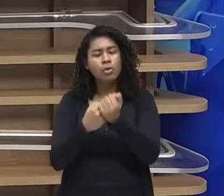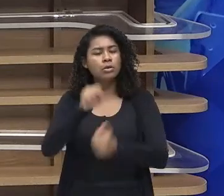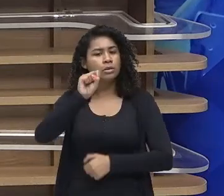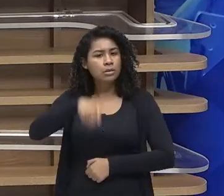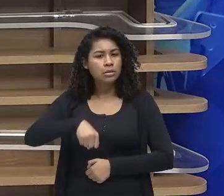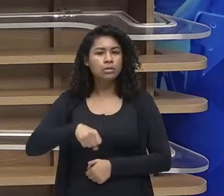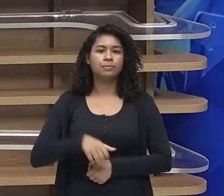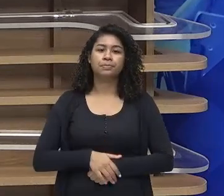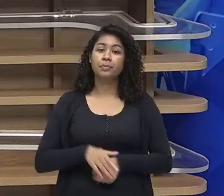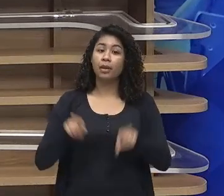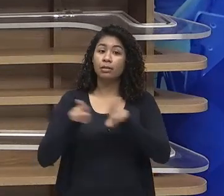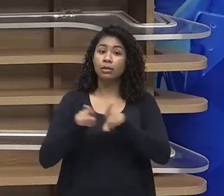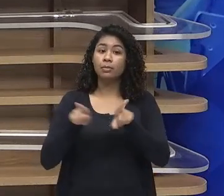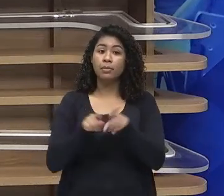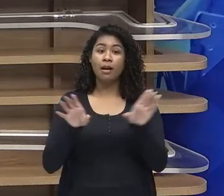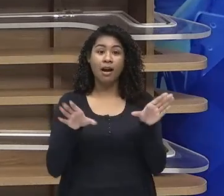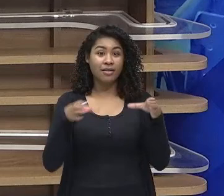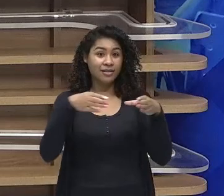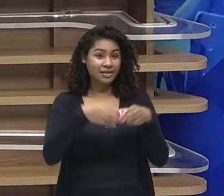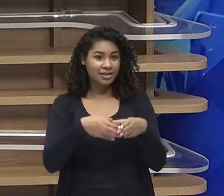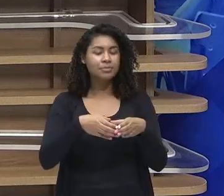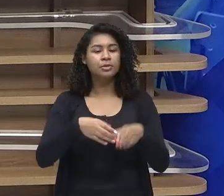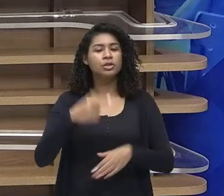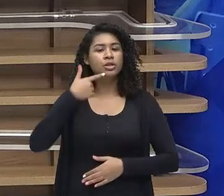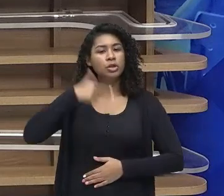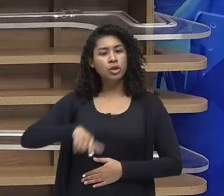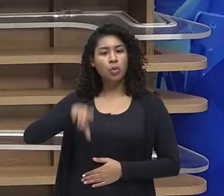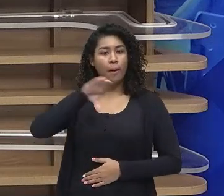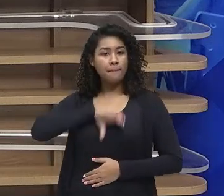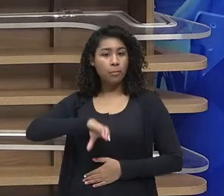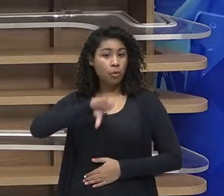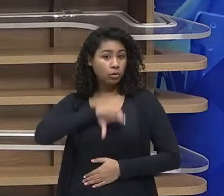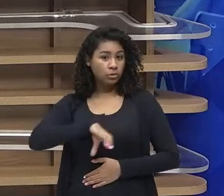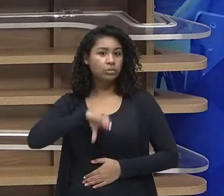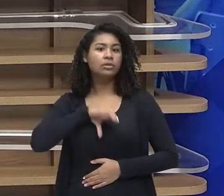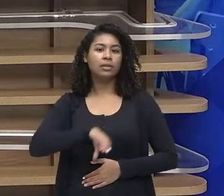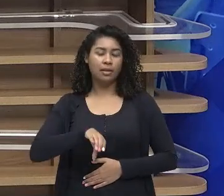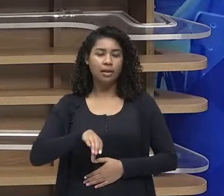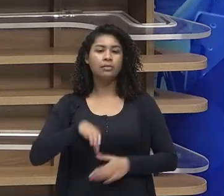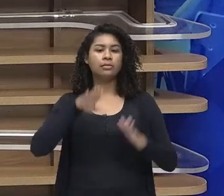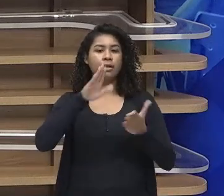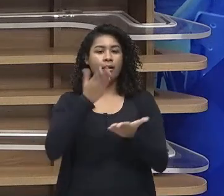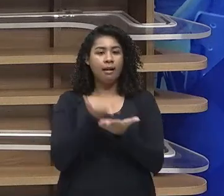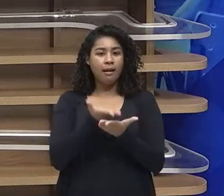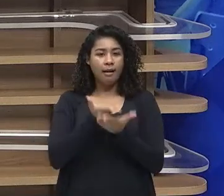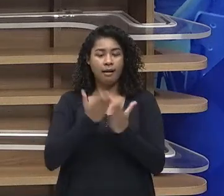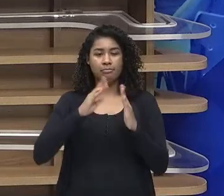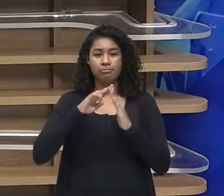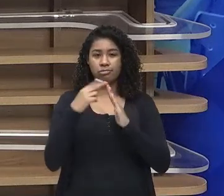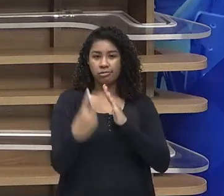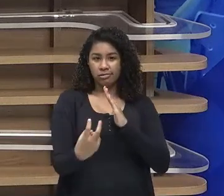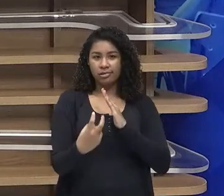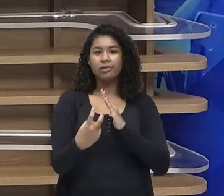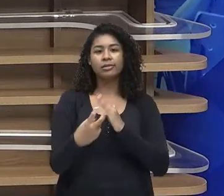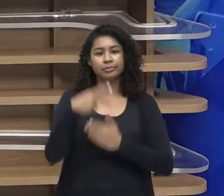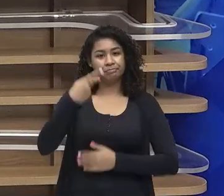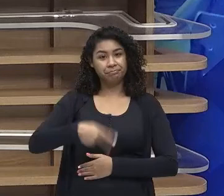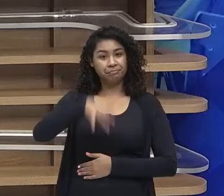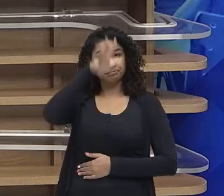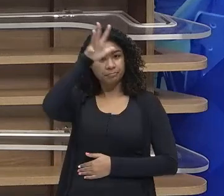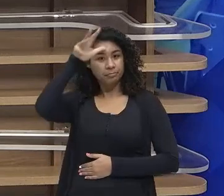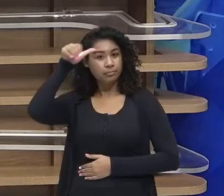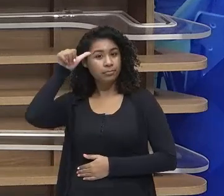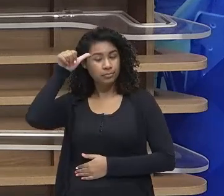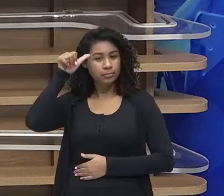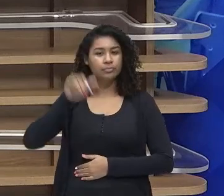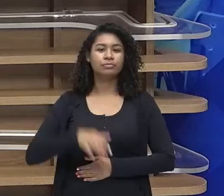está acompanhando é a nossa equipe de língua portuguesa, equipe Aula em Casa Amazonas de língua portuguesa também presente no